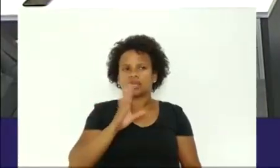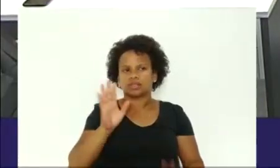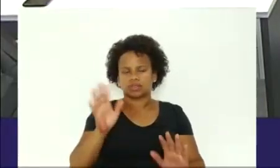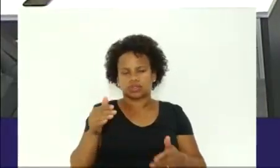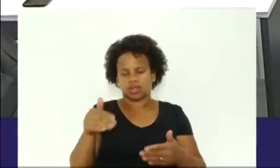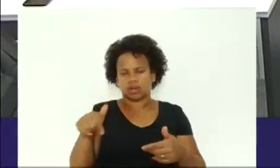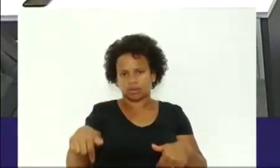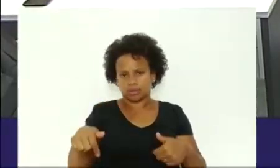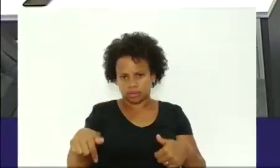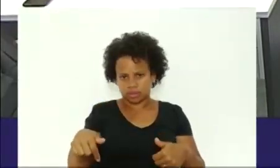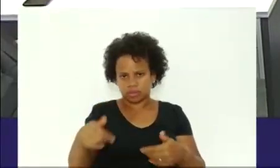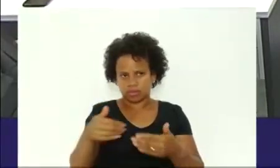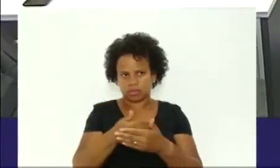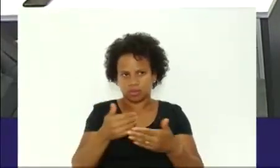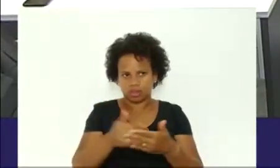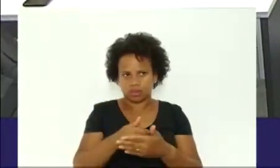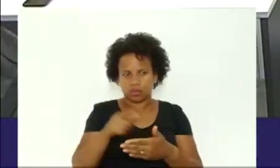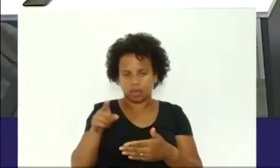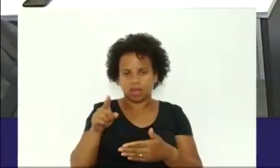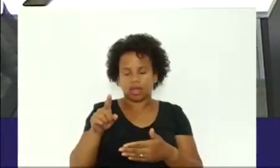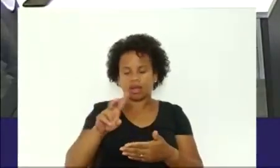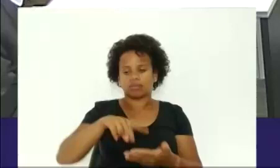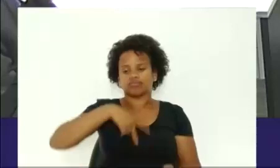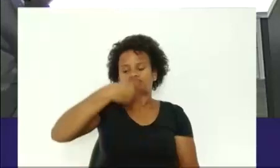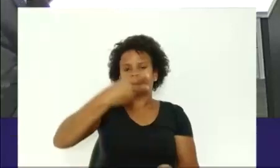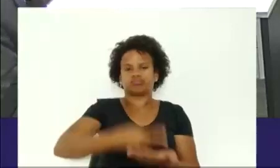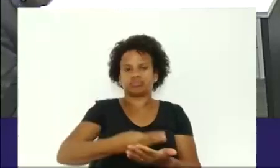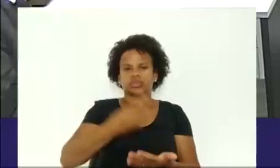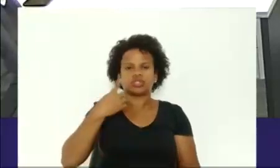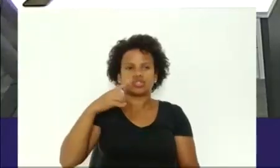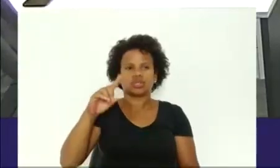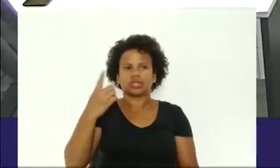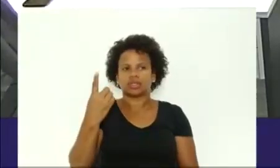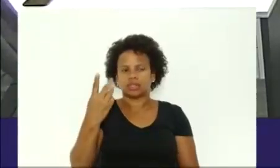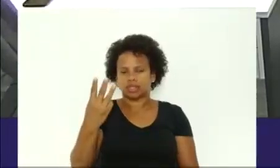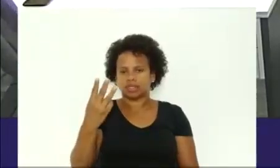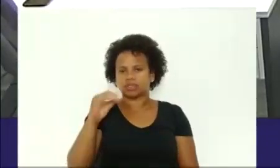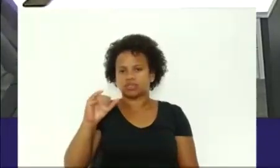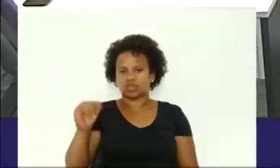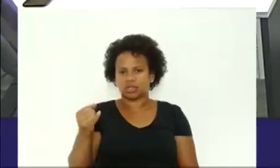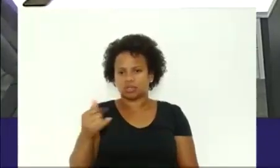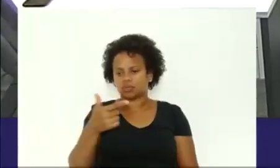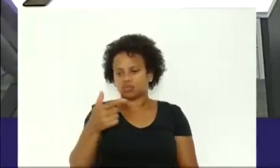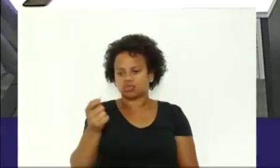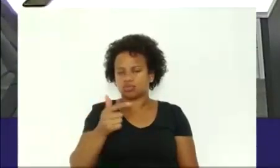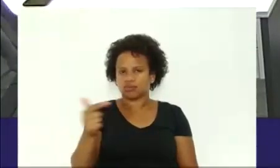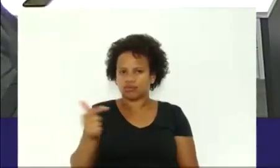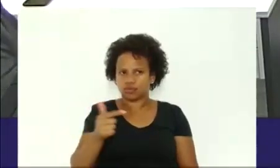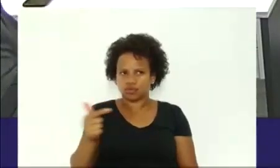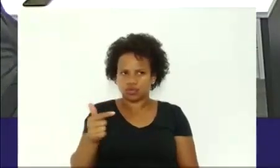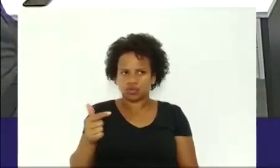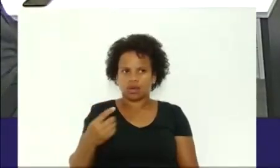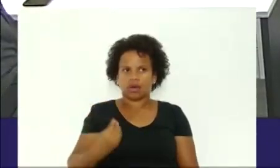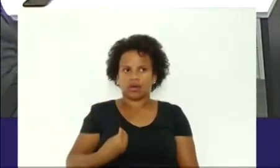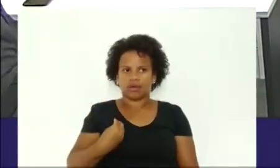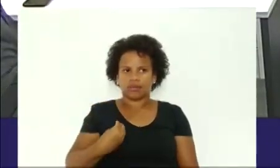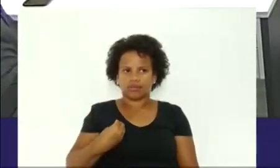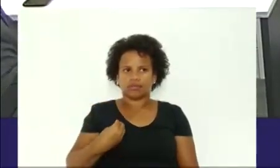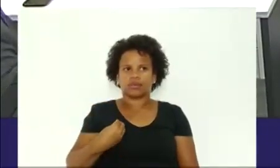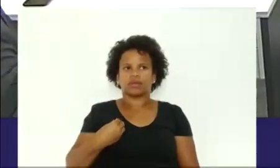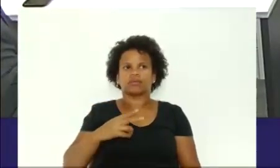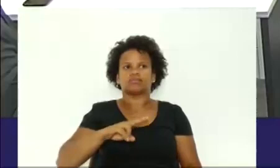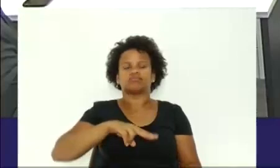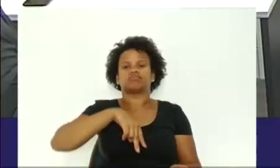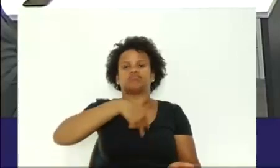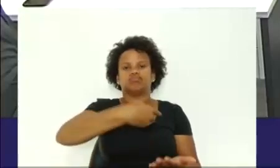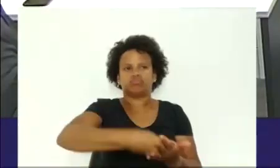conhece. Após sua queda, no dia 13 de janeiro de 2022, a vida derrubou também, mas ela não teve tempo